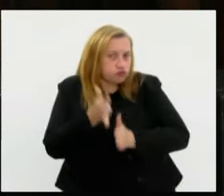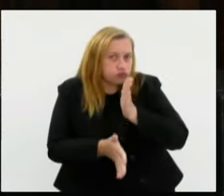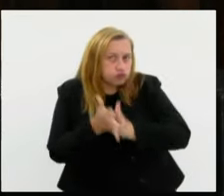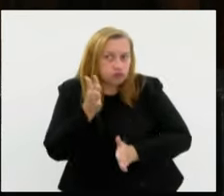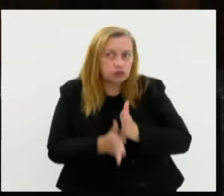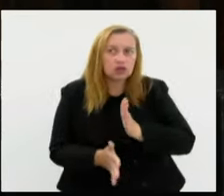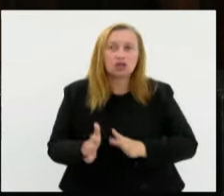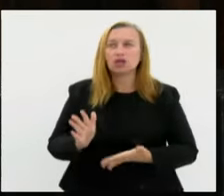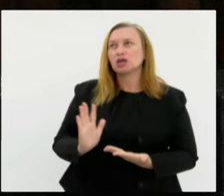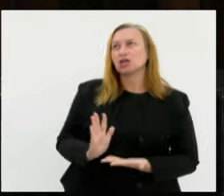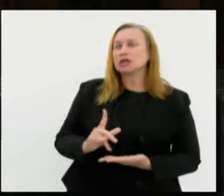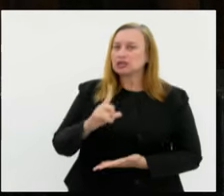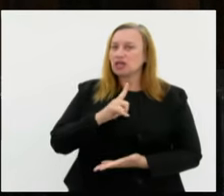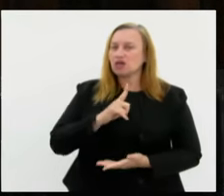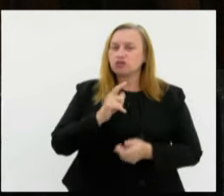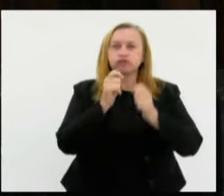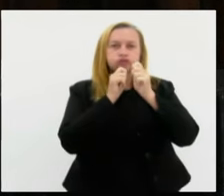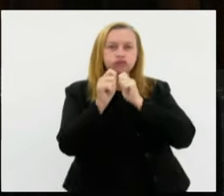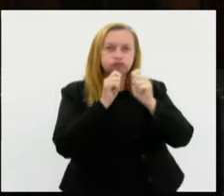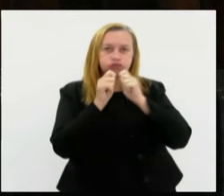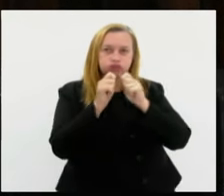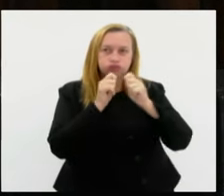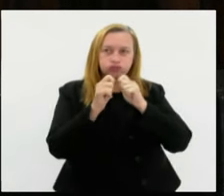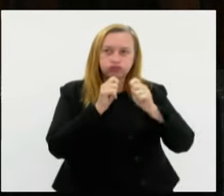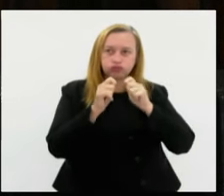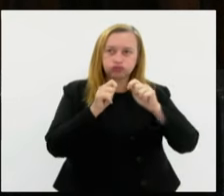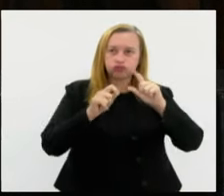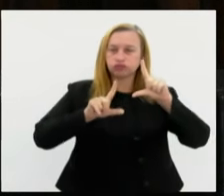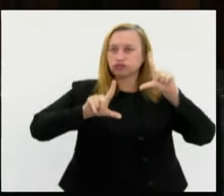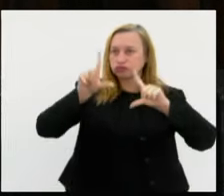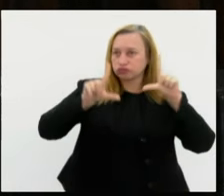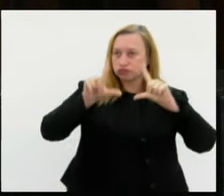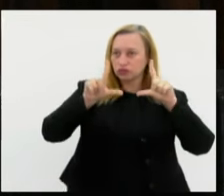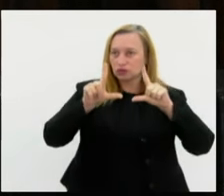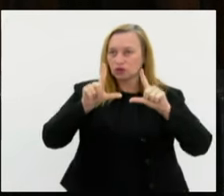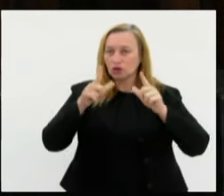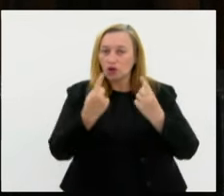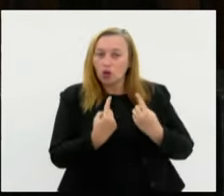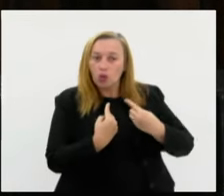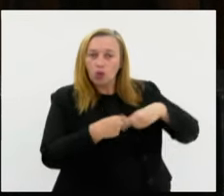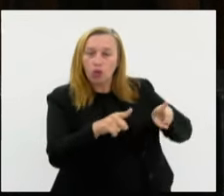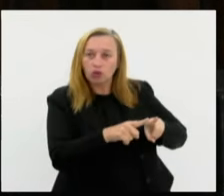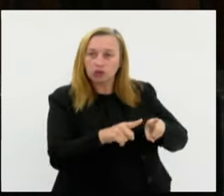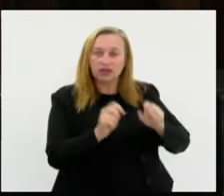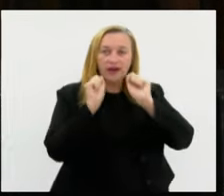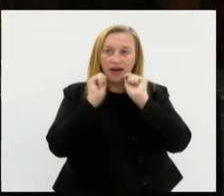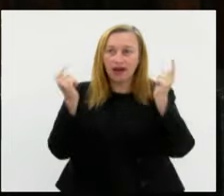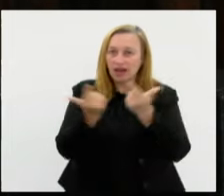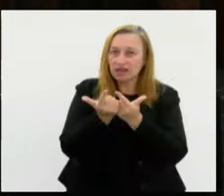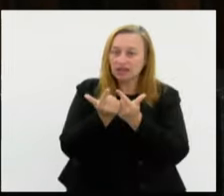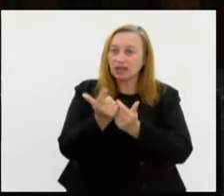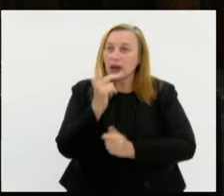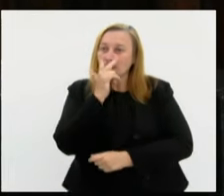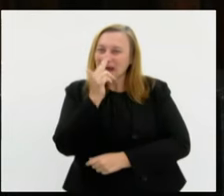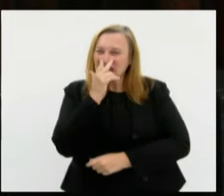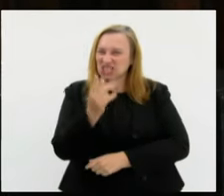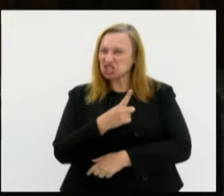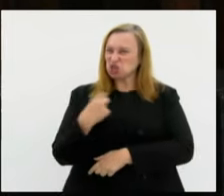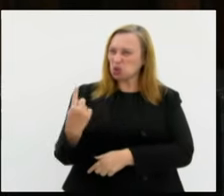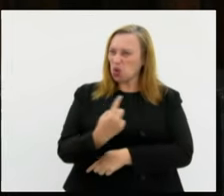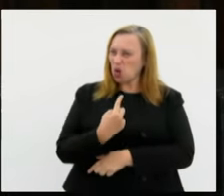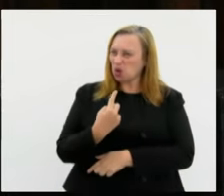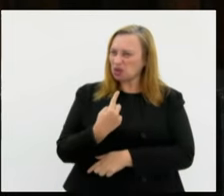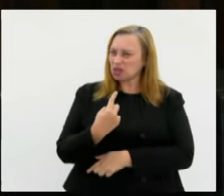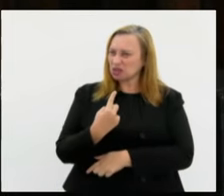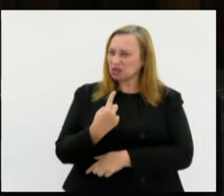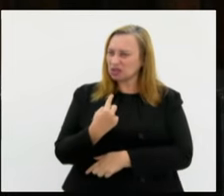determinado jornalista de um veículo da extrema imprensa atacou ferozmente a Assembleia Legislativa como se nós tivéssemos desrespeitado o prazo